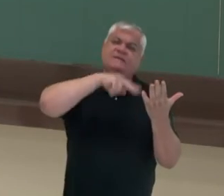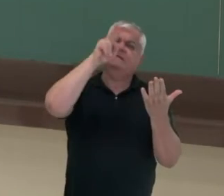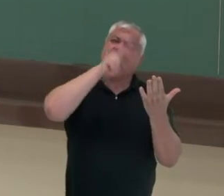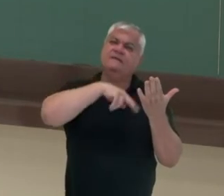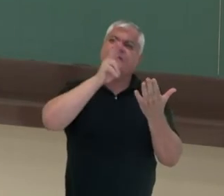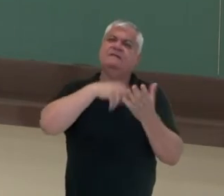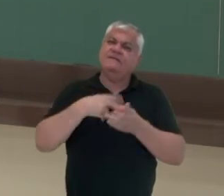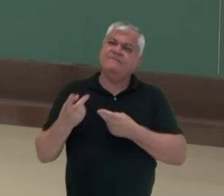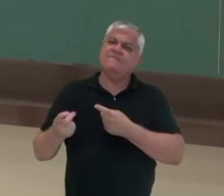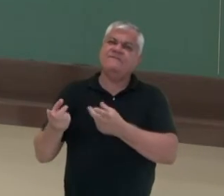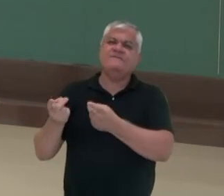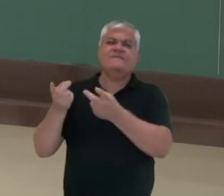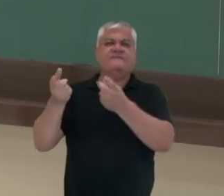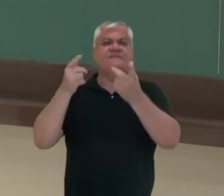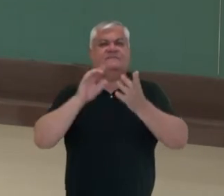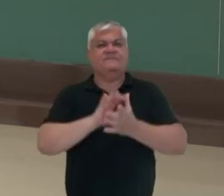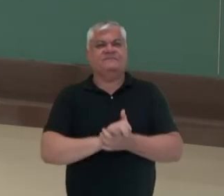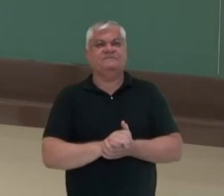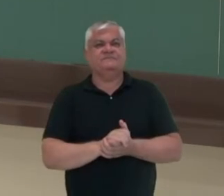vendas, e com isso